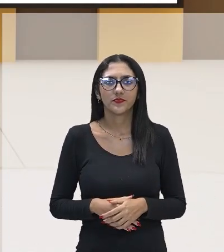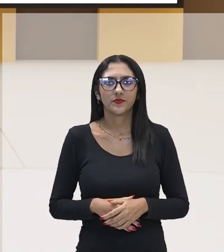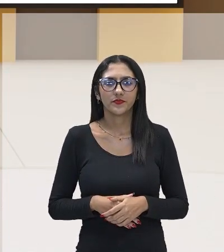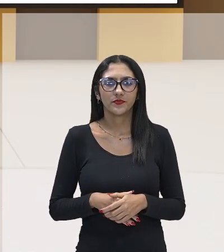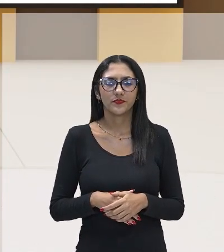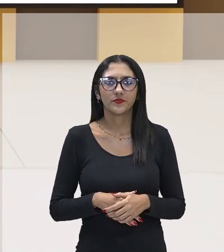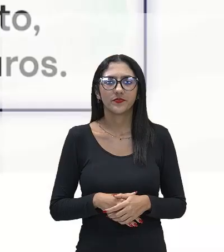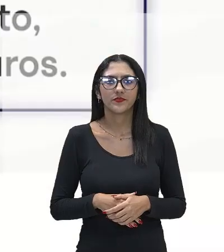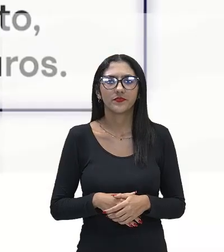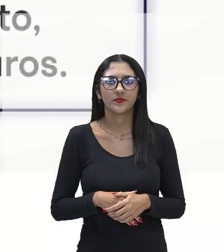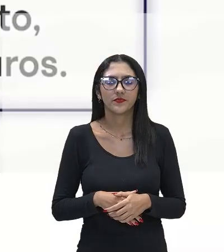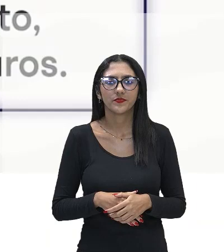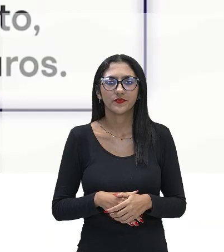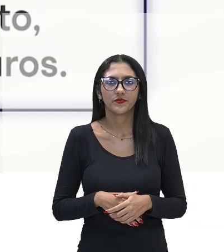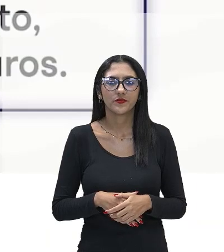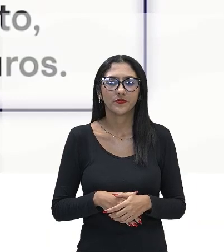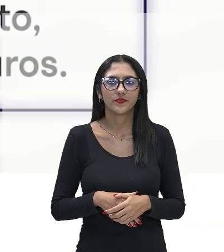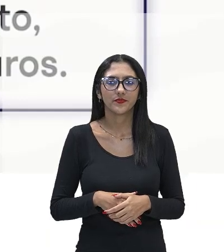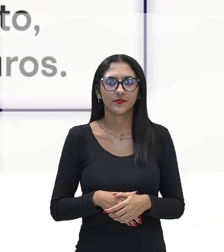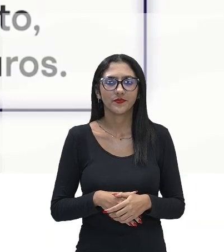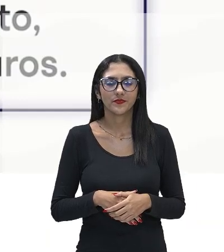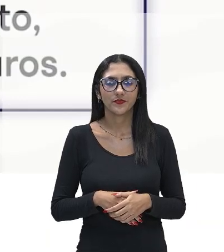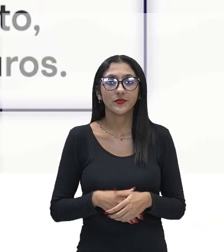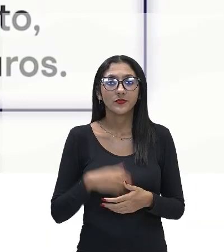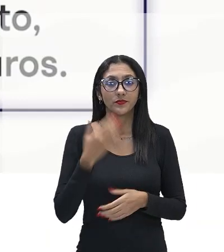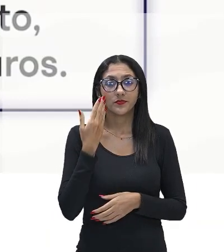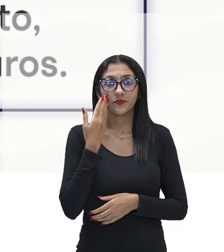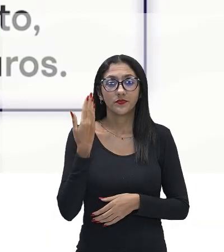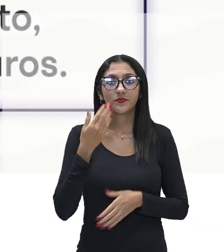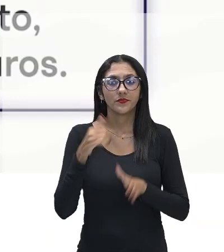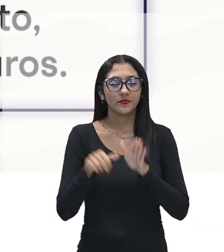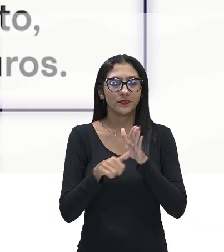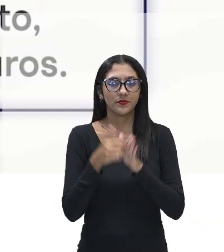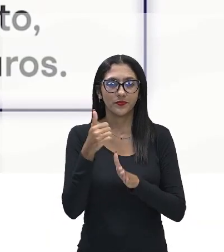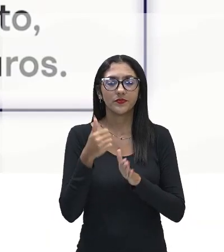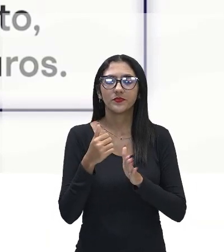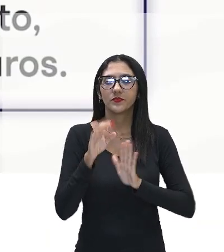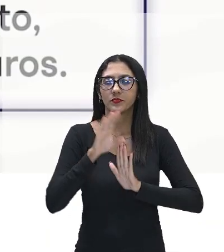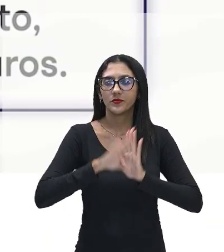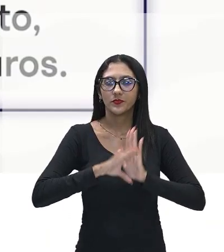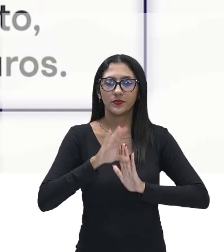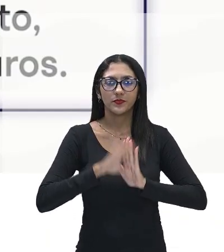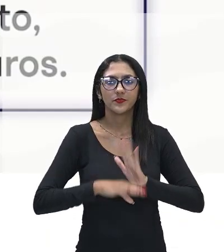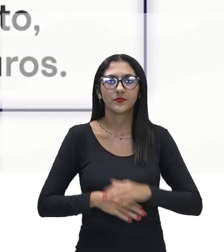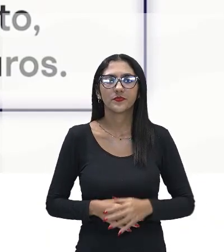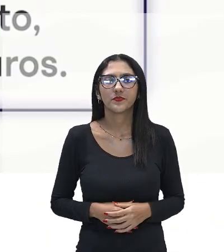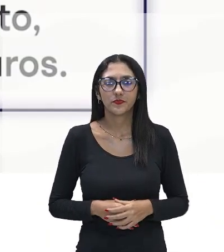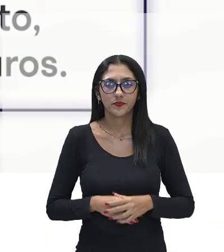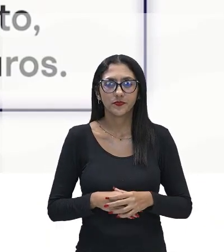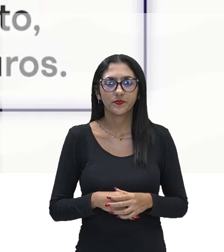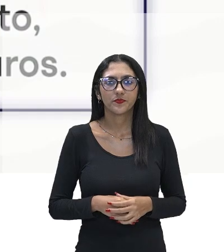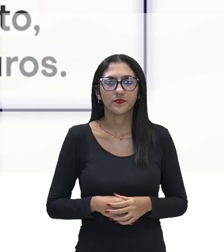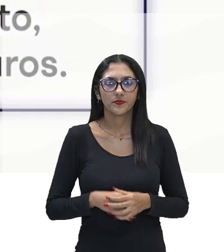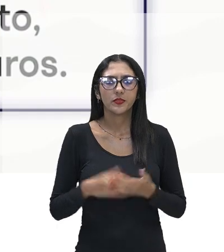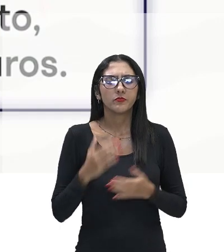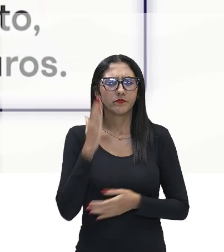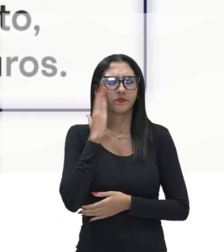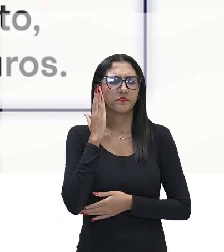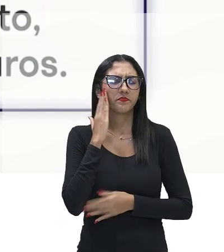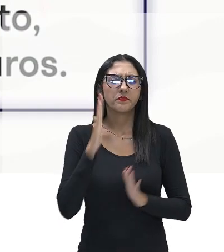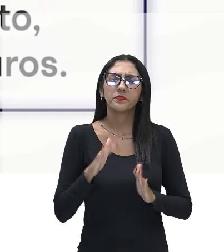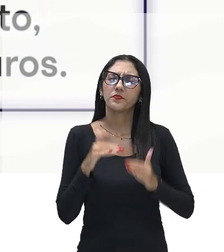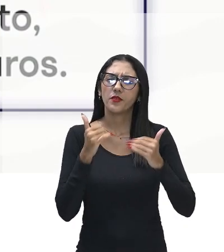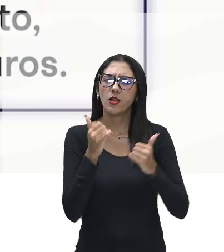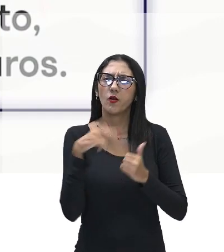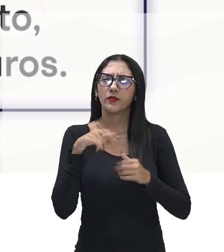vamos aqui ver o nosso conceitos básicos de matemática financeira. Para entender-se bem a matemática